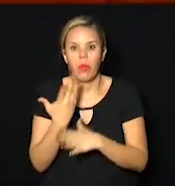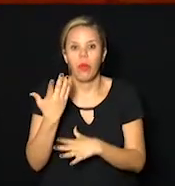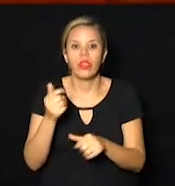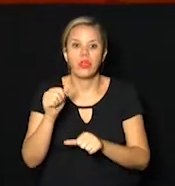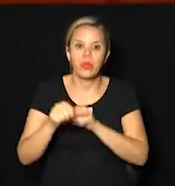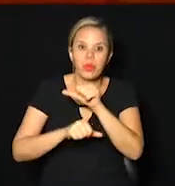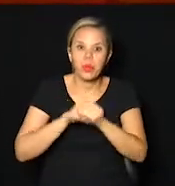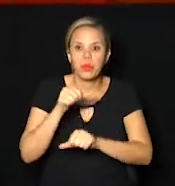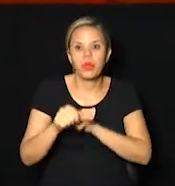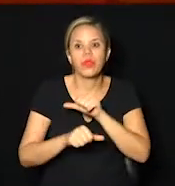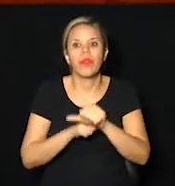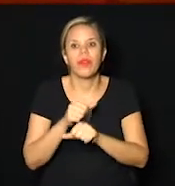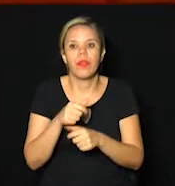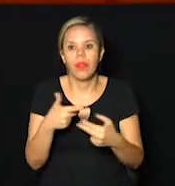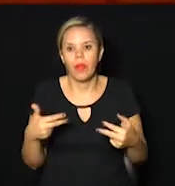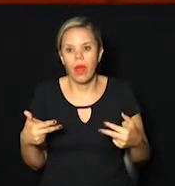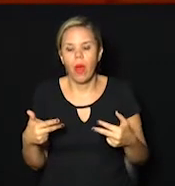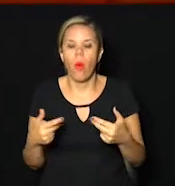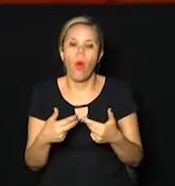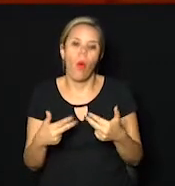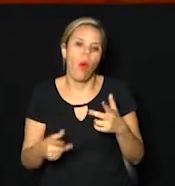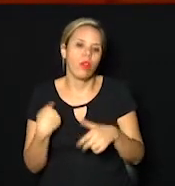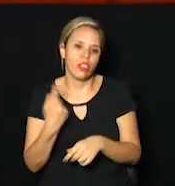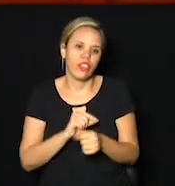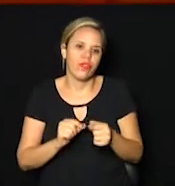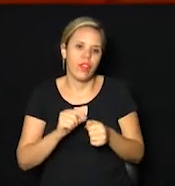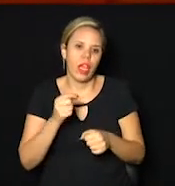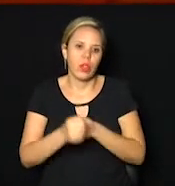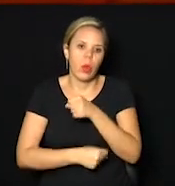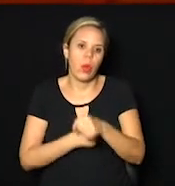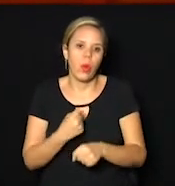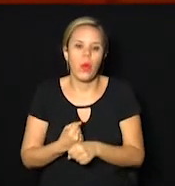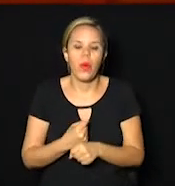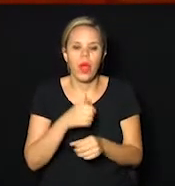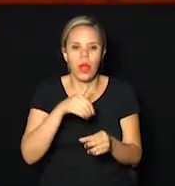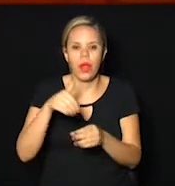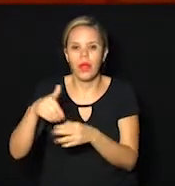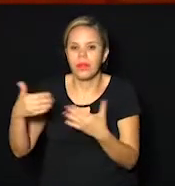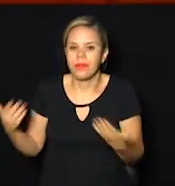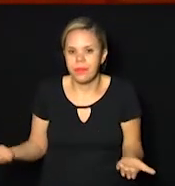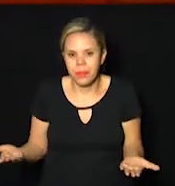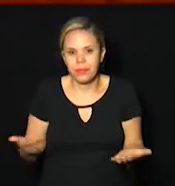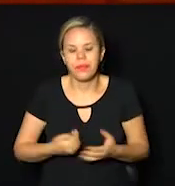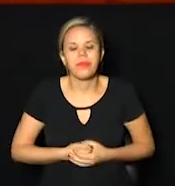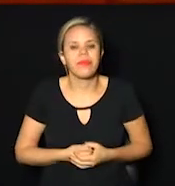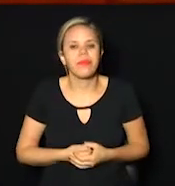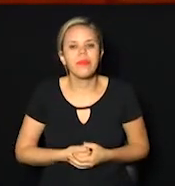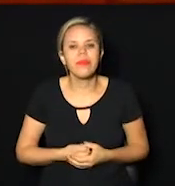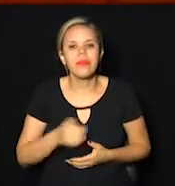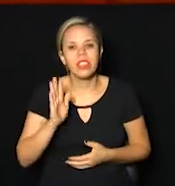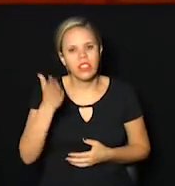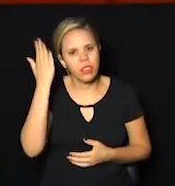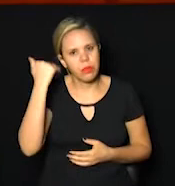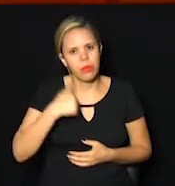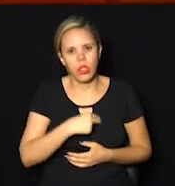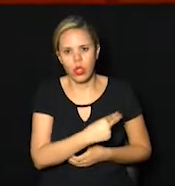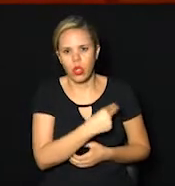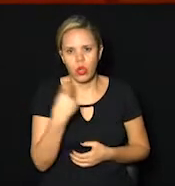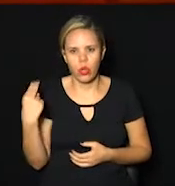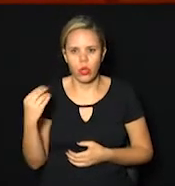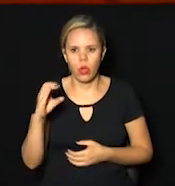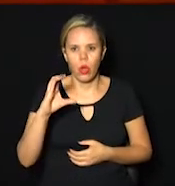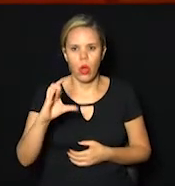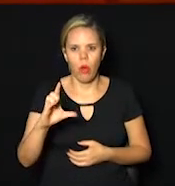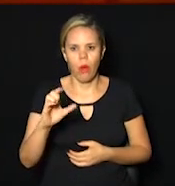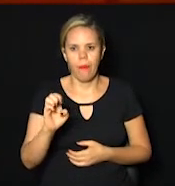forma direta aquilo que a gente faz em anos eleitorais. O fato é que, como vocês já sabem, meu nome é Kleber Carrilho,